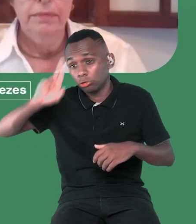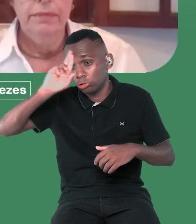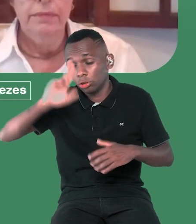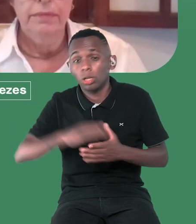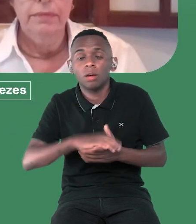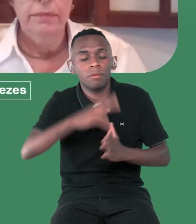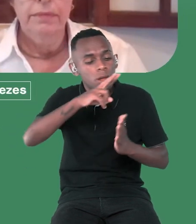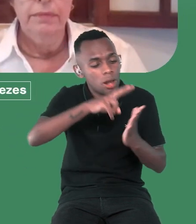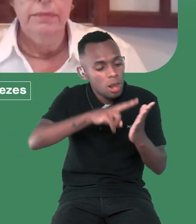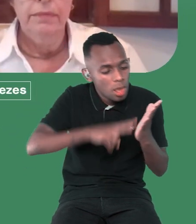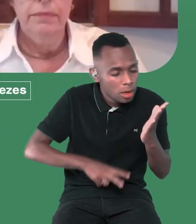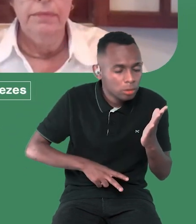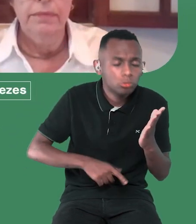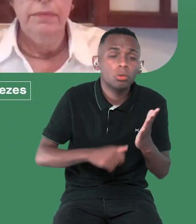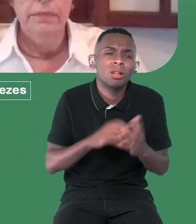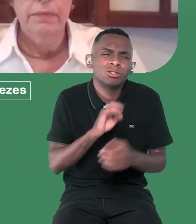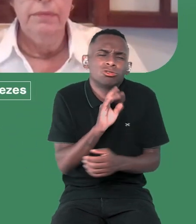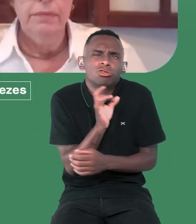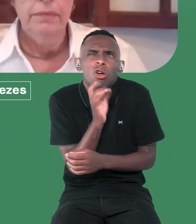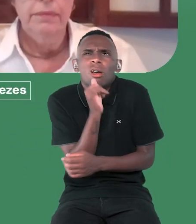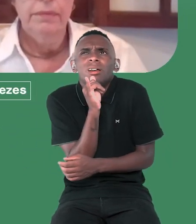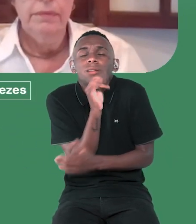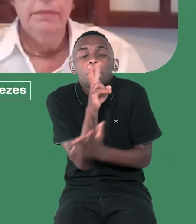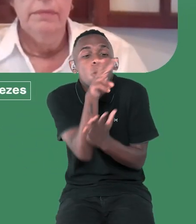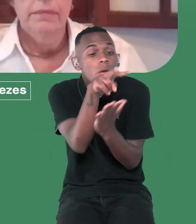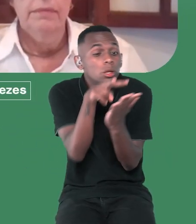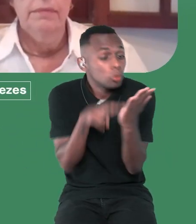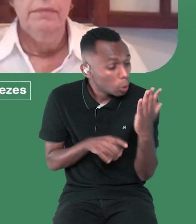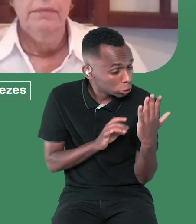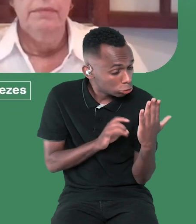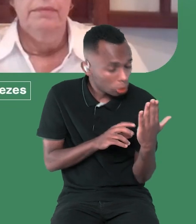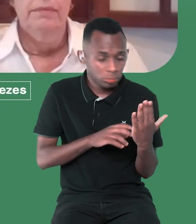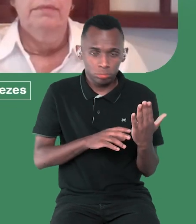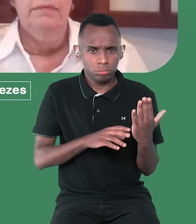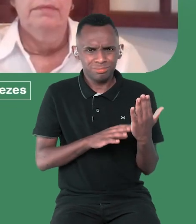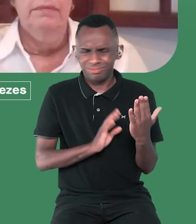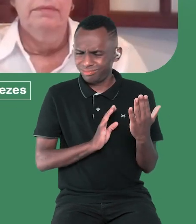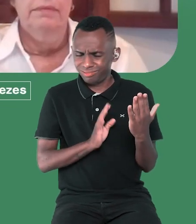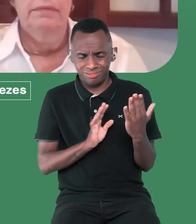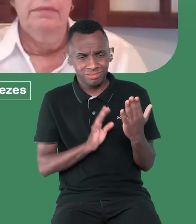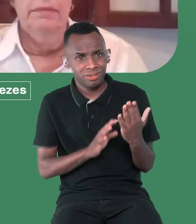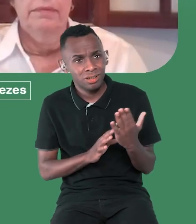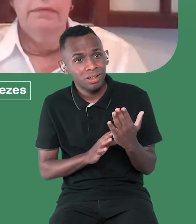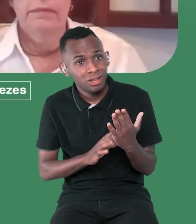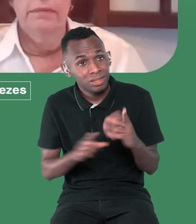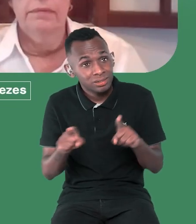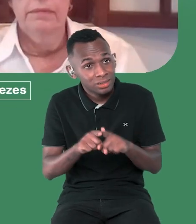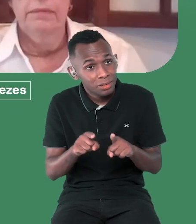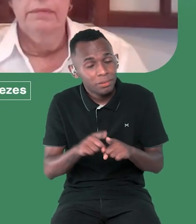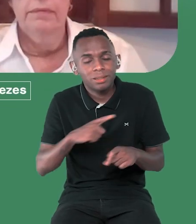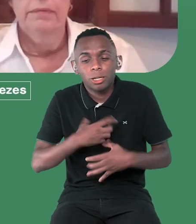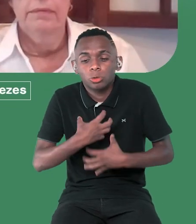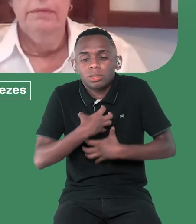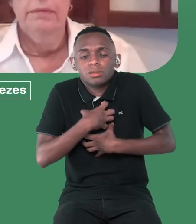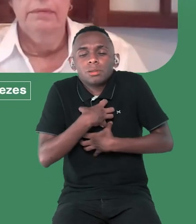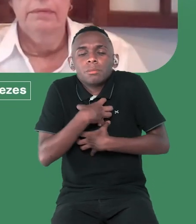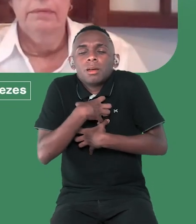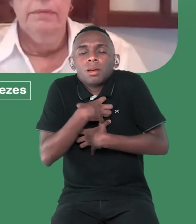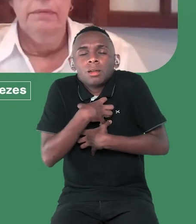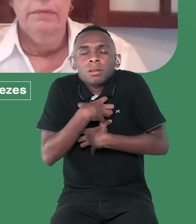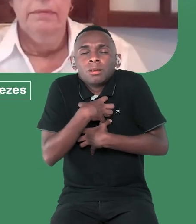nessa época eles queriam a literatura infantil como forma de controlar a infância,